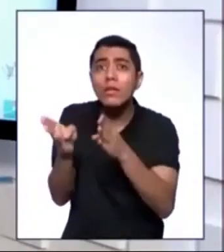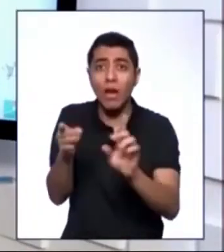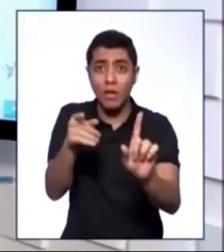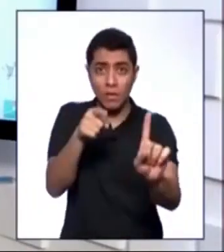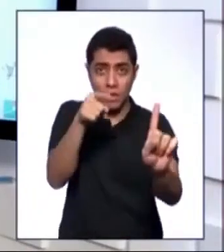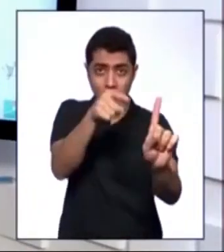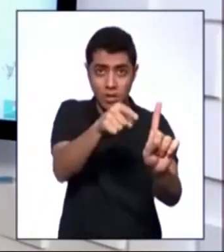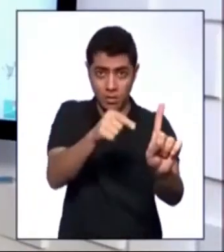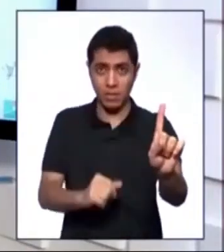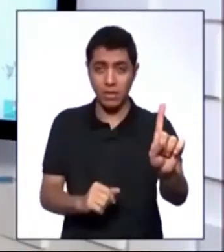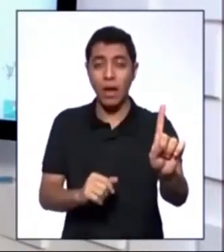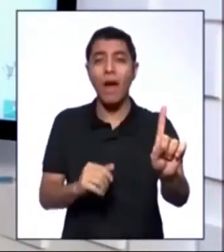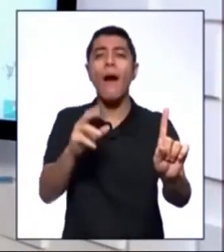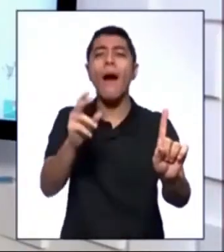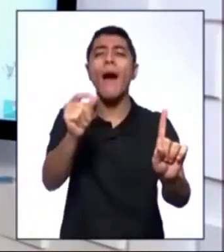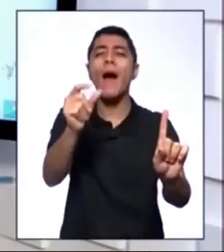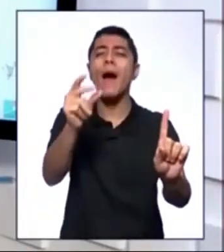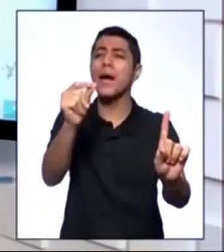viveu lá na época